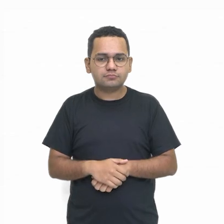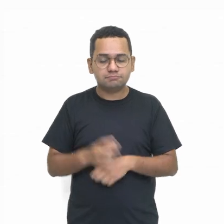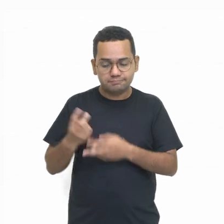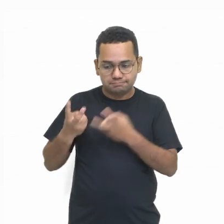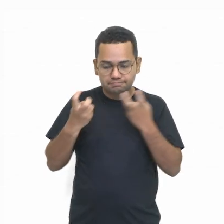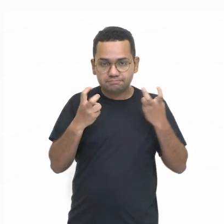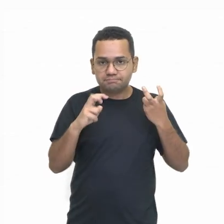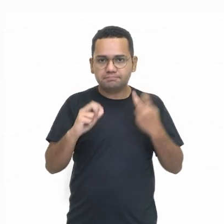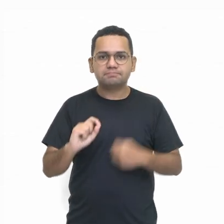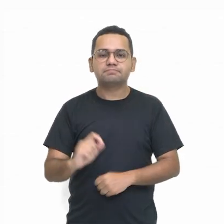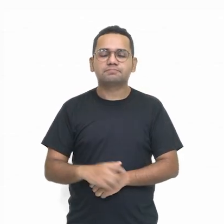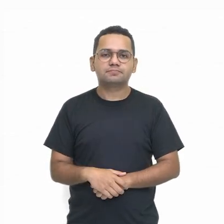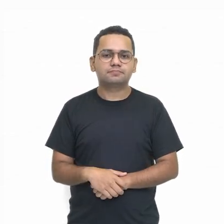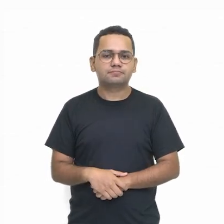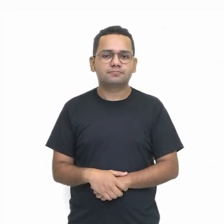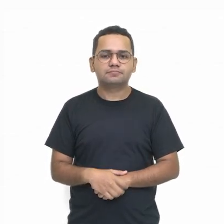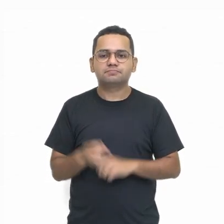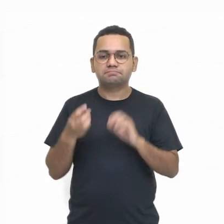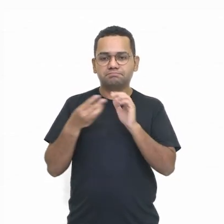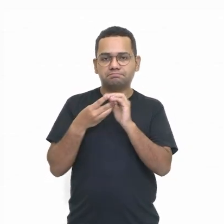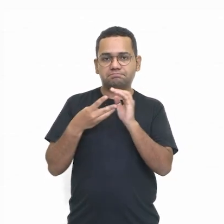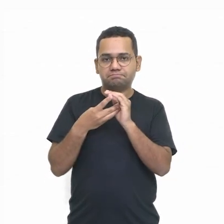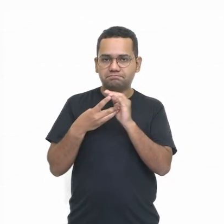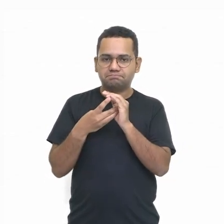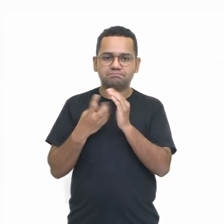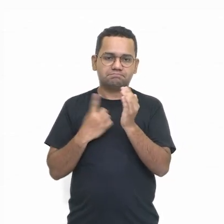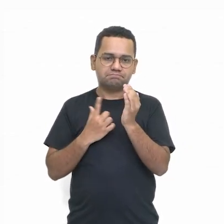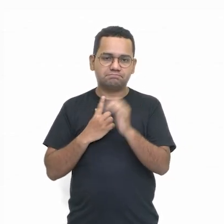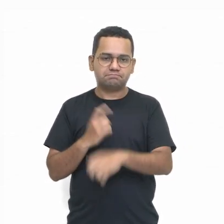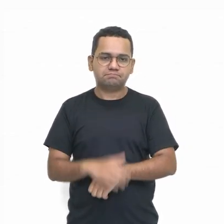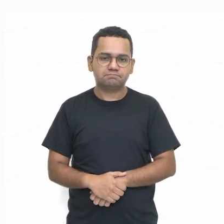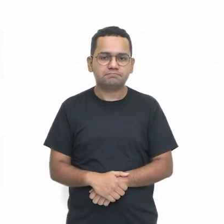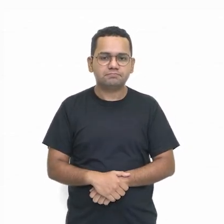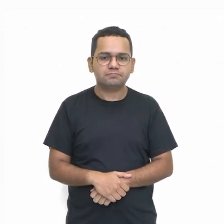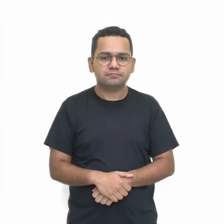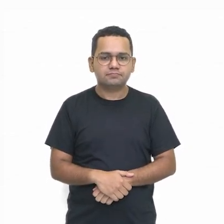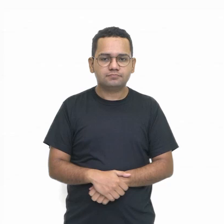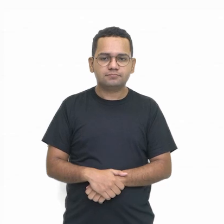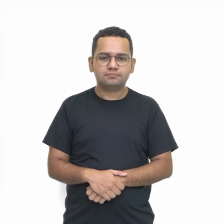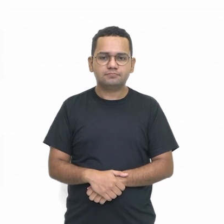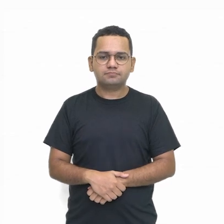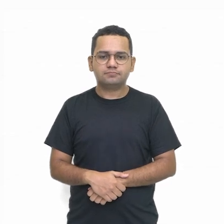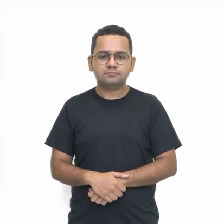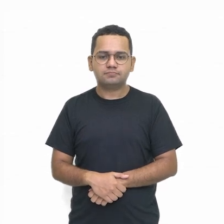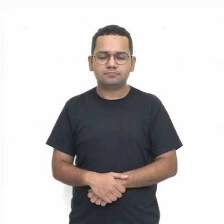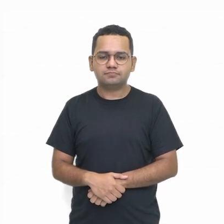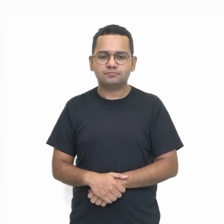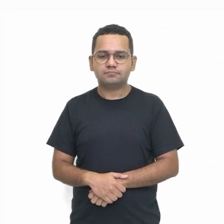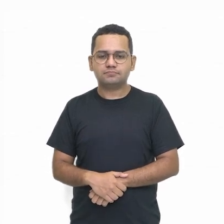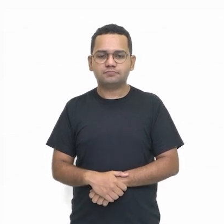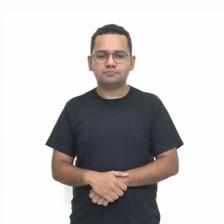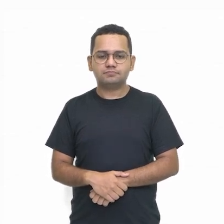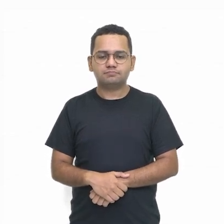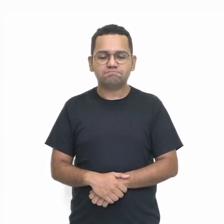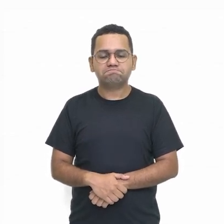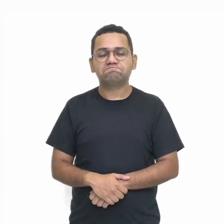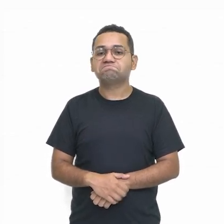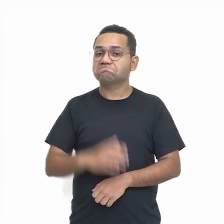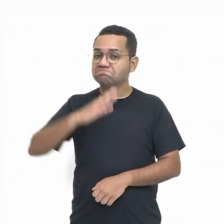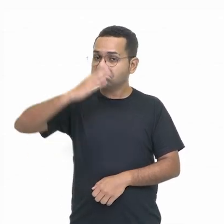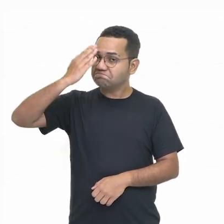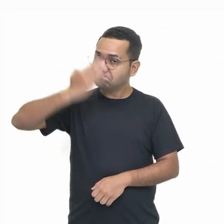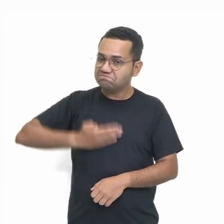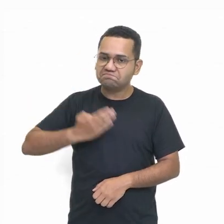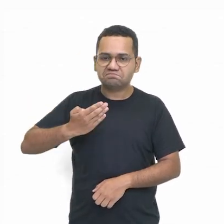conseguiram verificar a presença de moléculas orgânicas, o que com o que comprovou a teoria